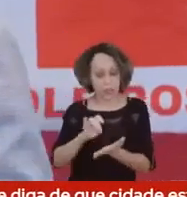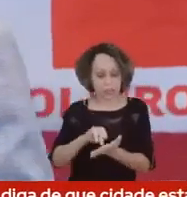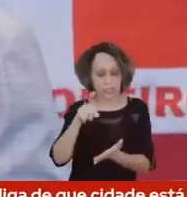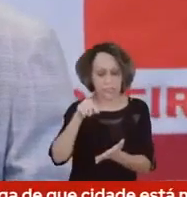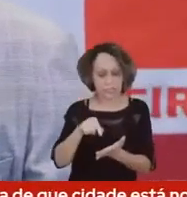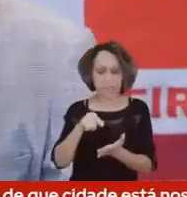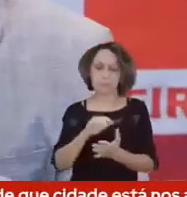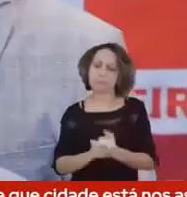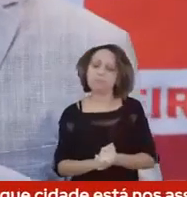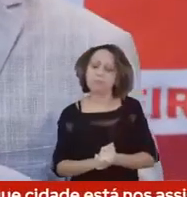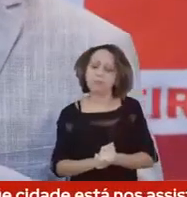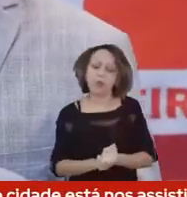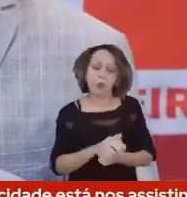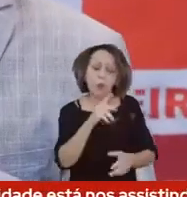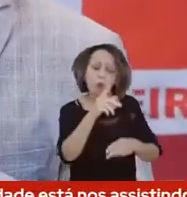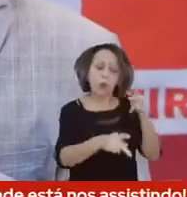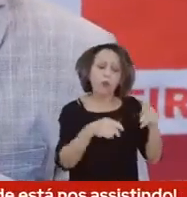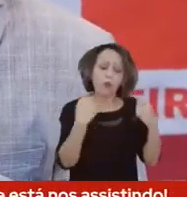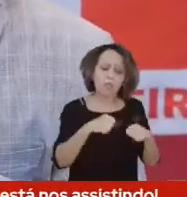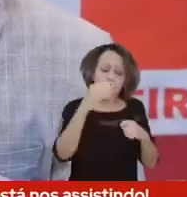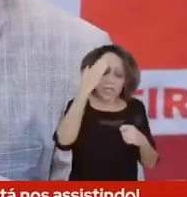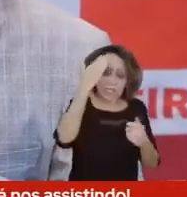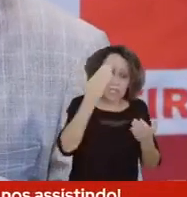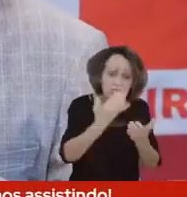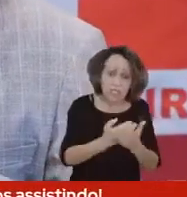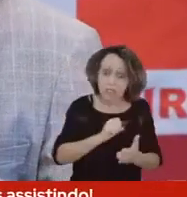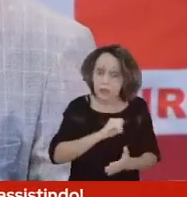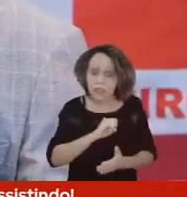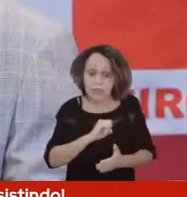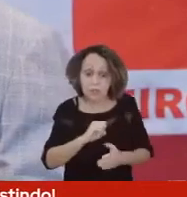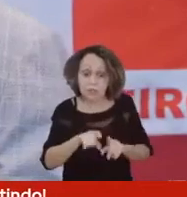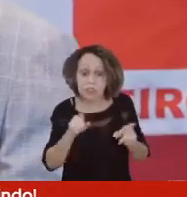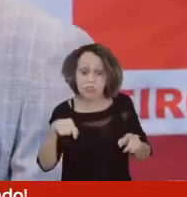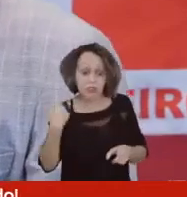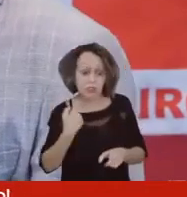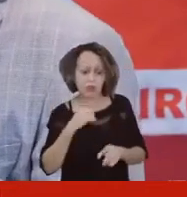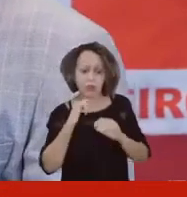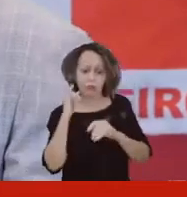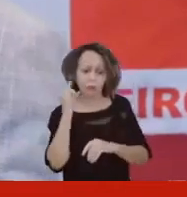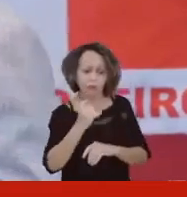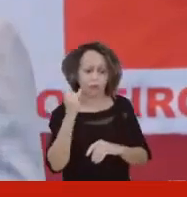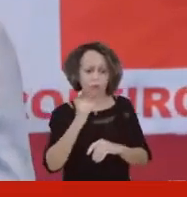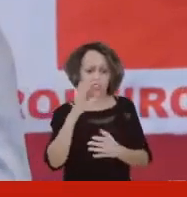gente não contar, ele nunca vai acreditar. Olha,